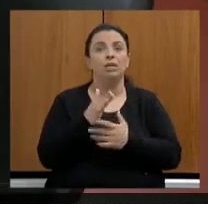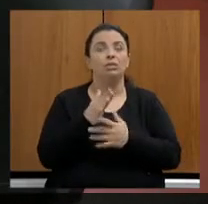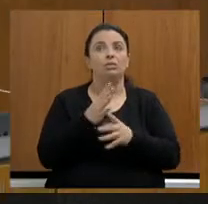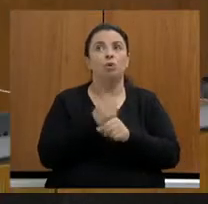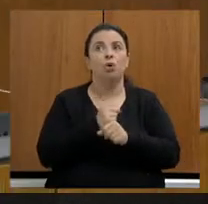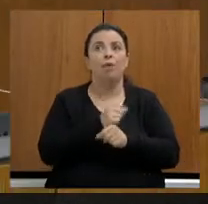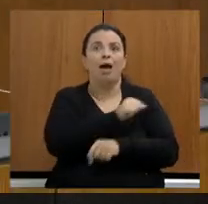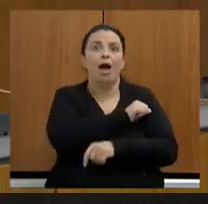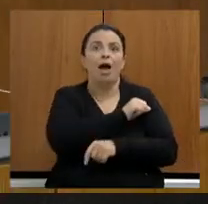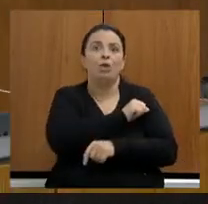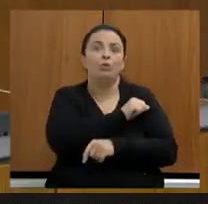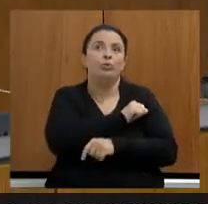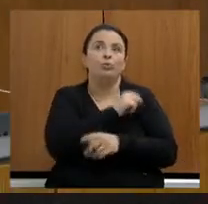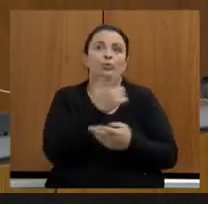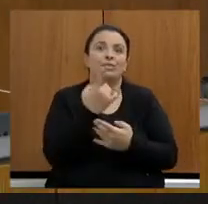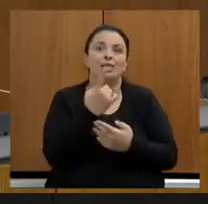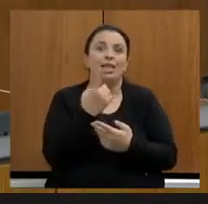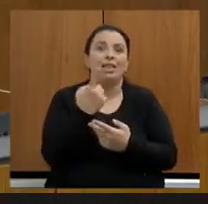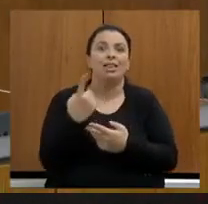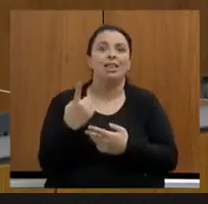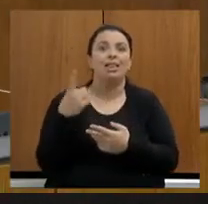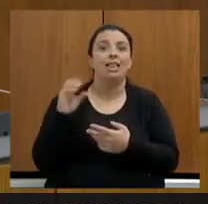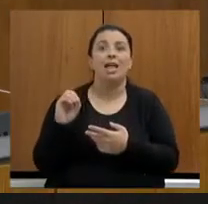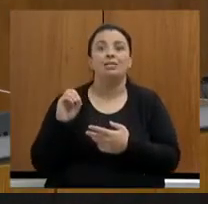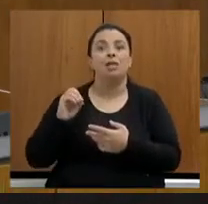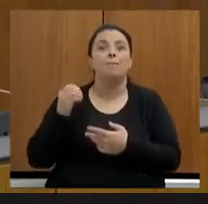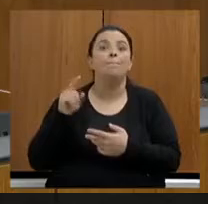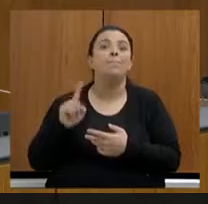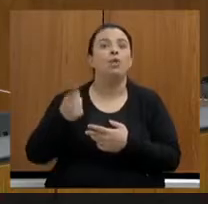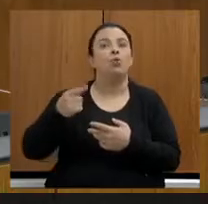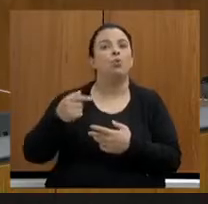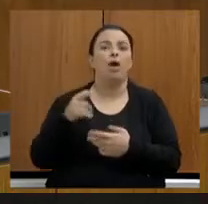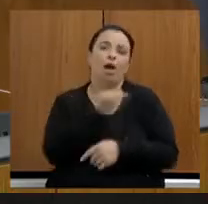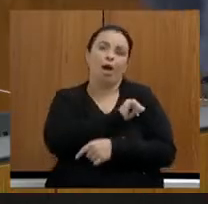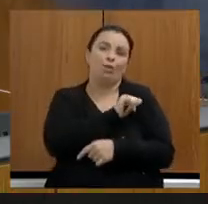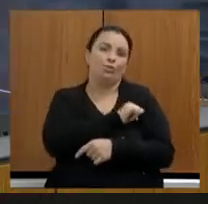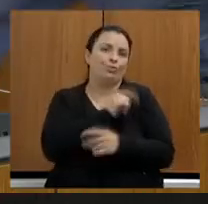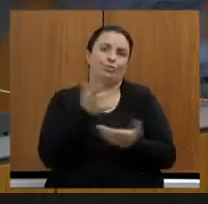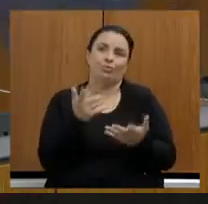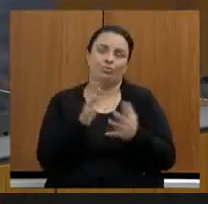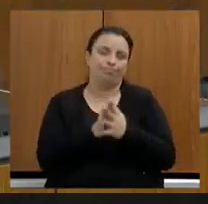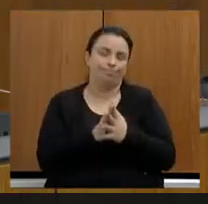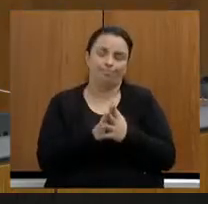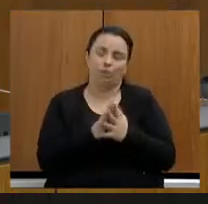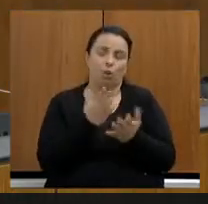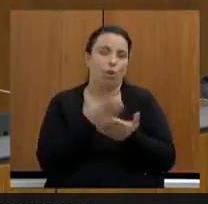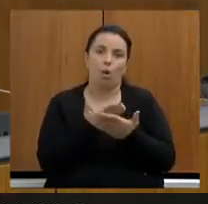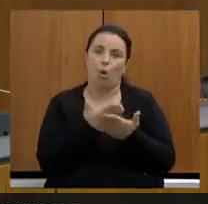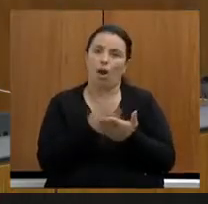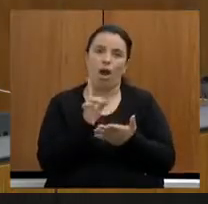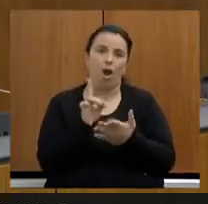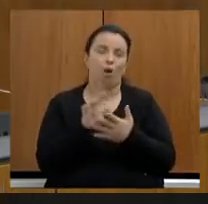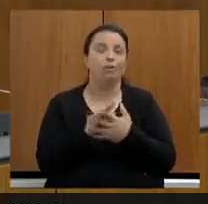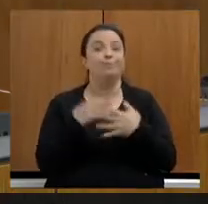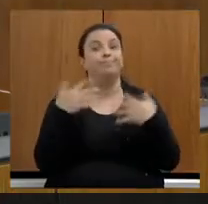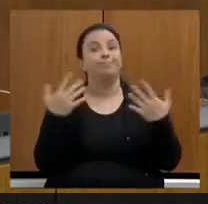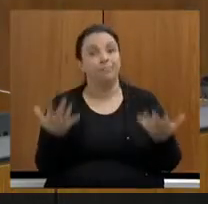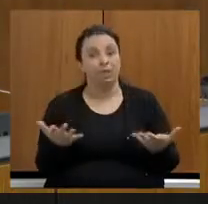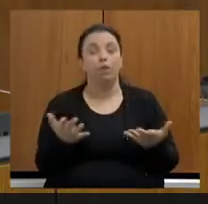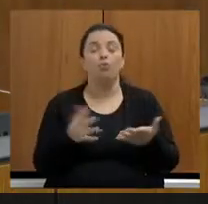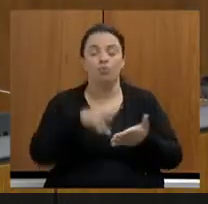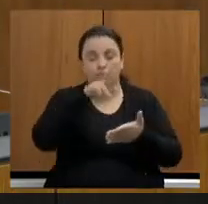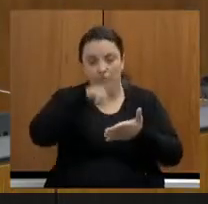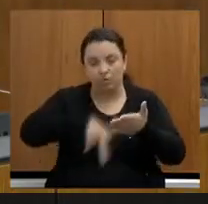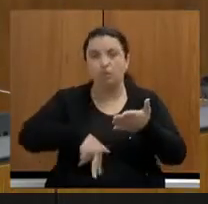Como eu disse mais de 110 mil estudantes Deputado é é muito dramático né volto a fazer a leitura